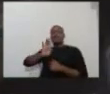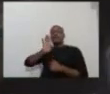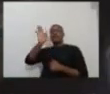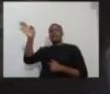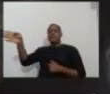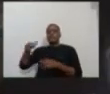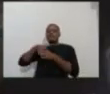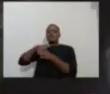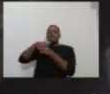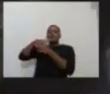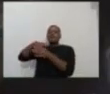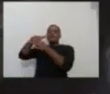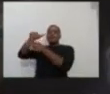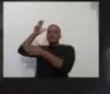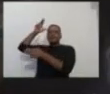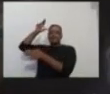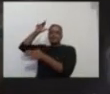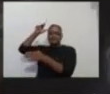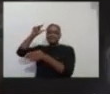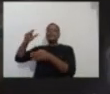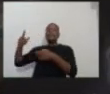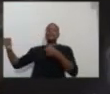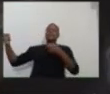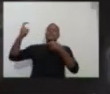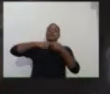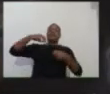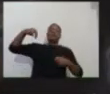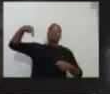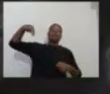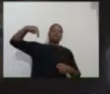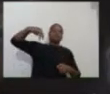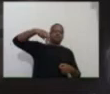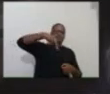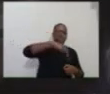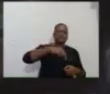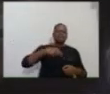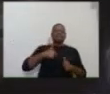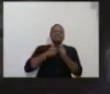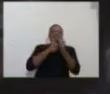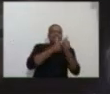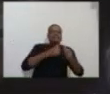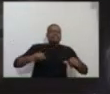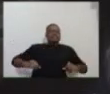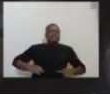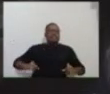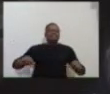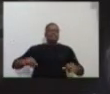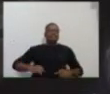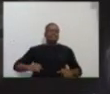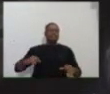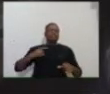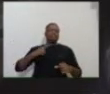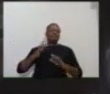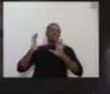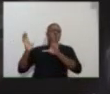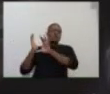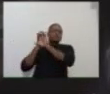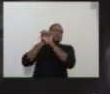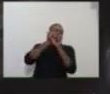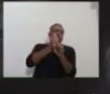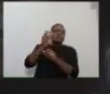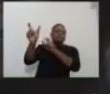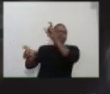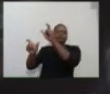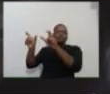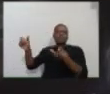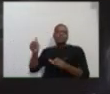maior sofrimento foi de légua, eram umas 10 da cidade lá em casa. E o sol quente feito brasa e o vento